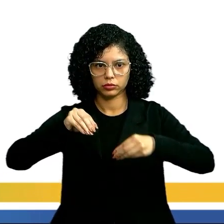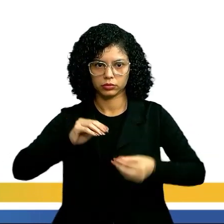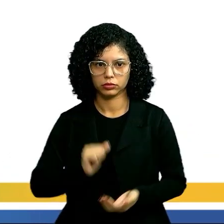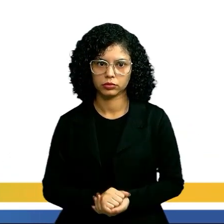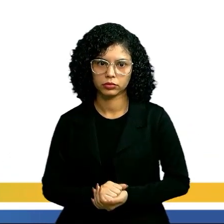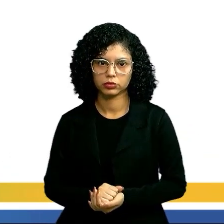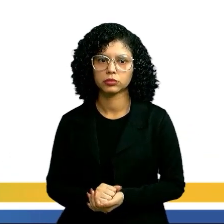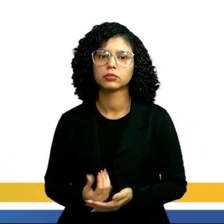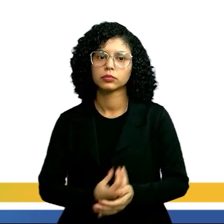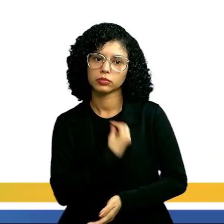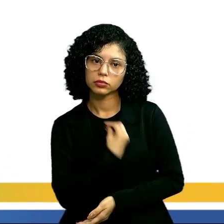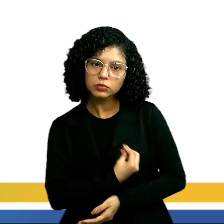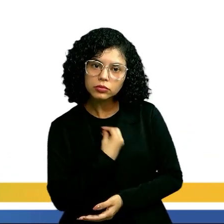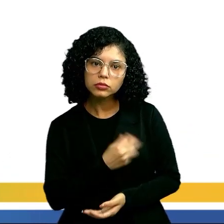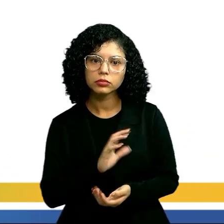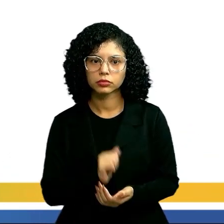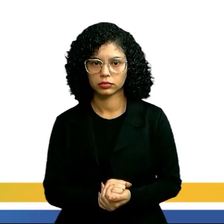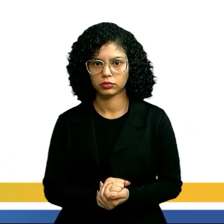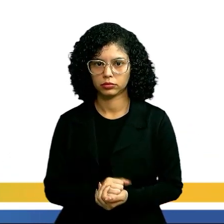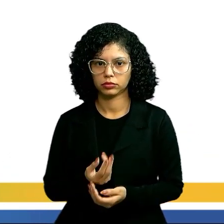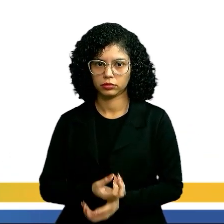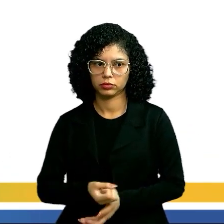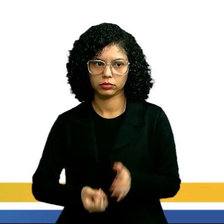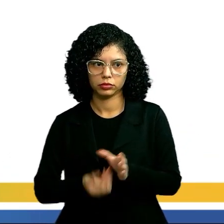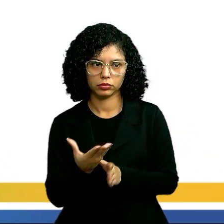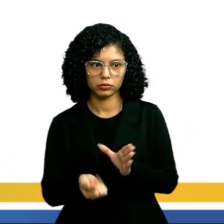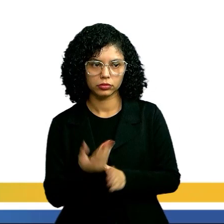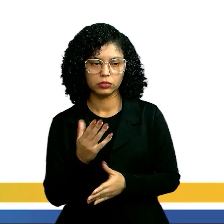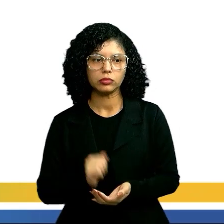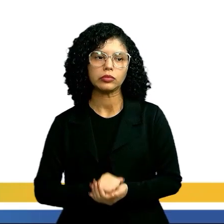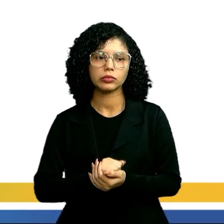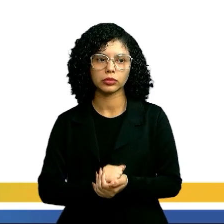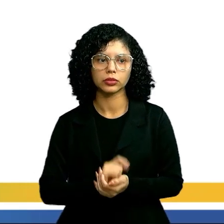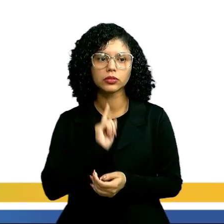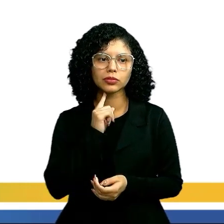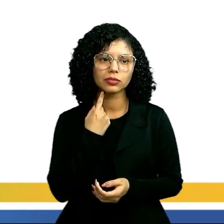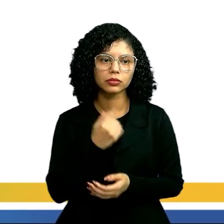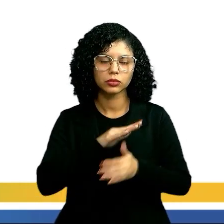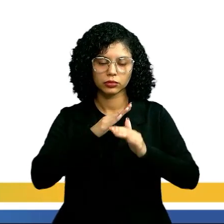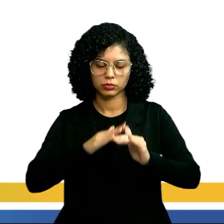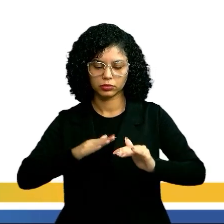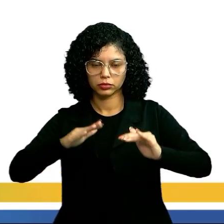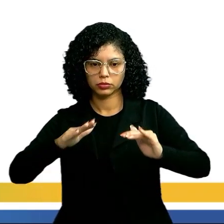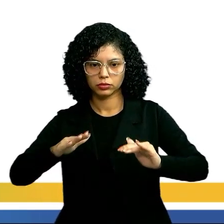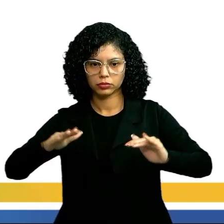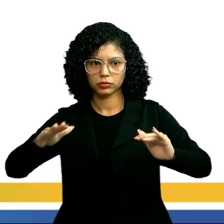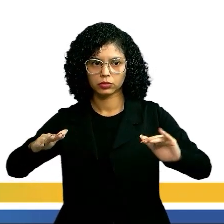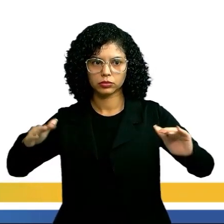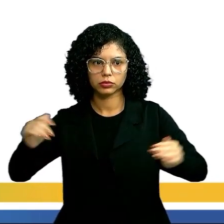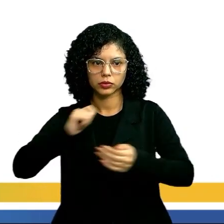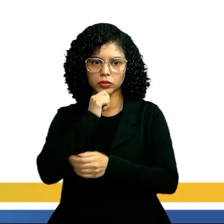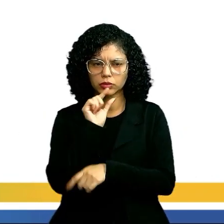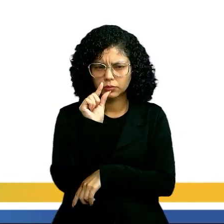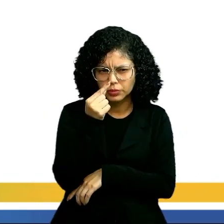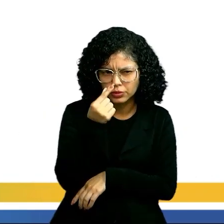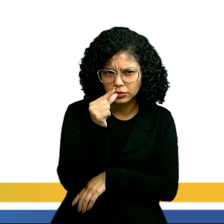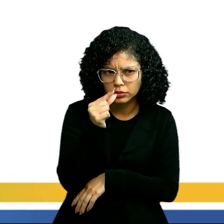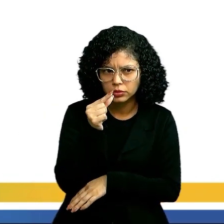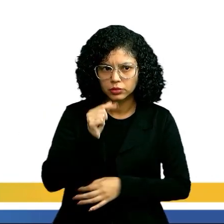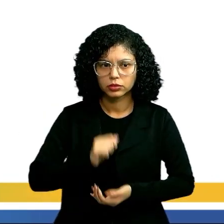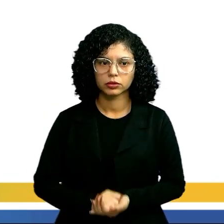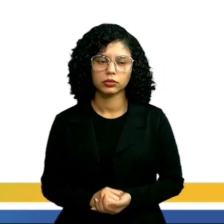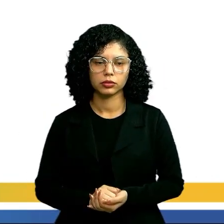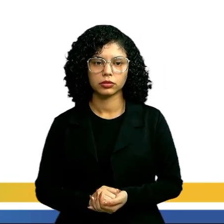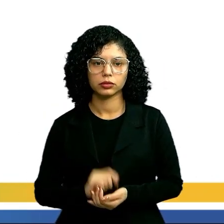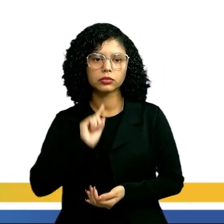de plástico. Eles vivem e prosperam nesses lixões flutuantes, compostos